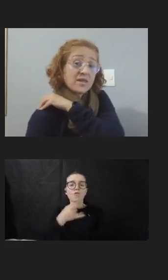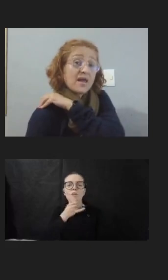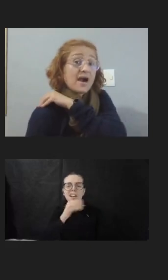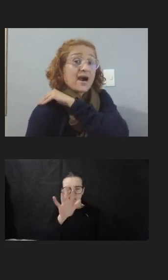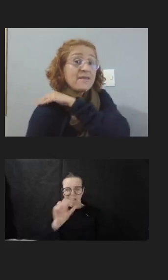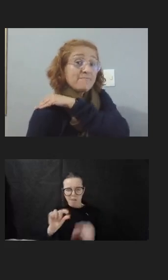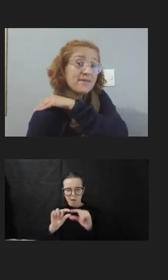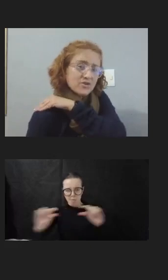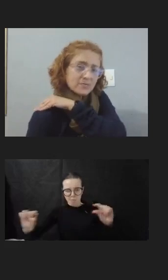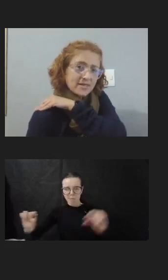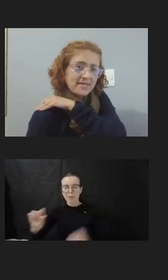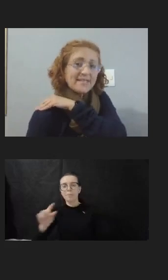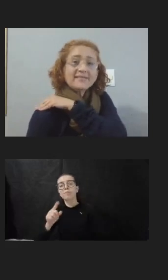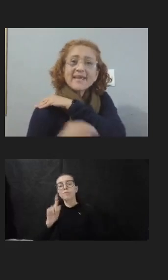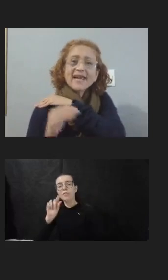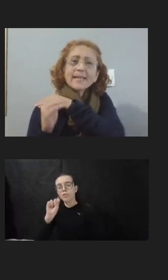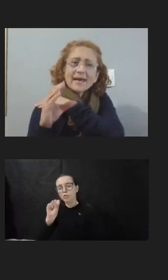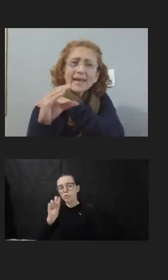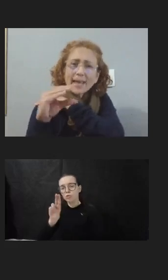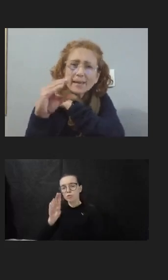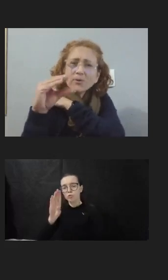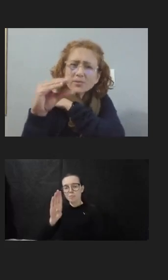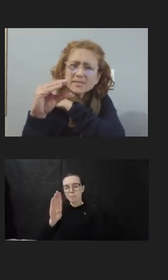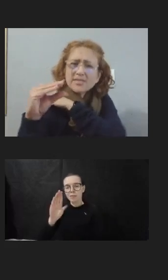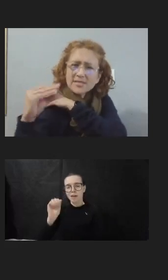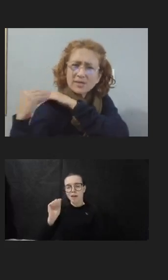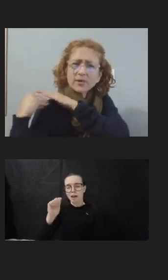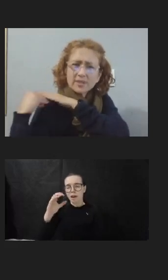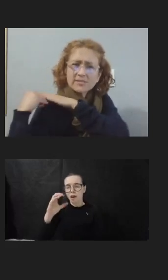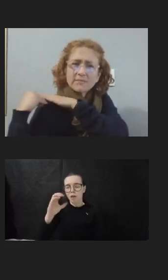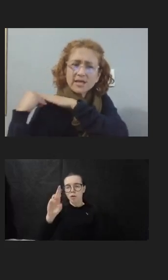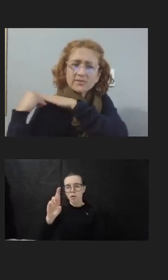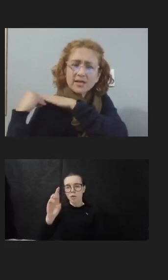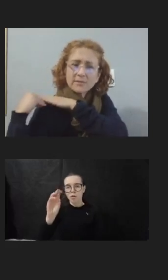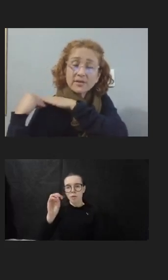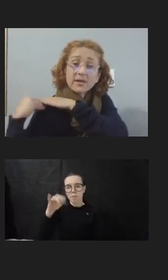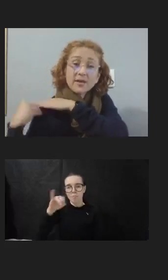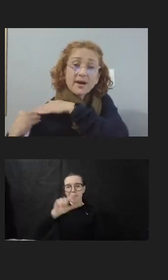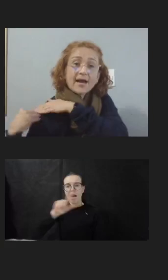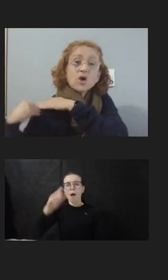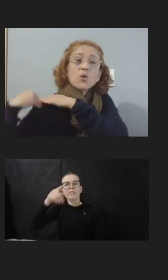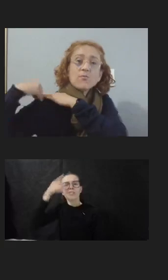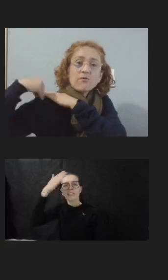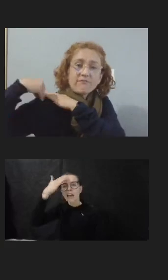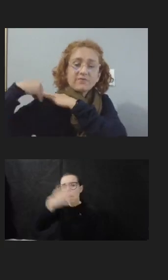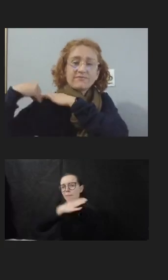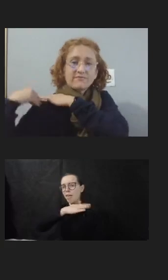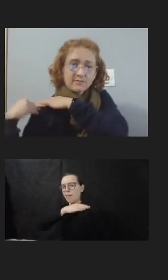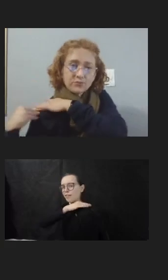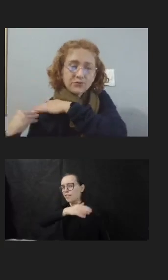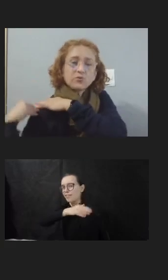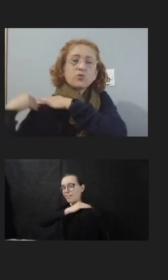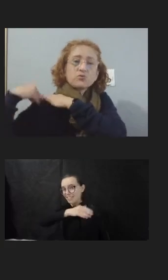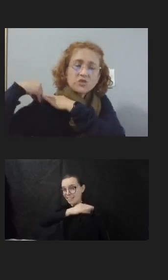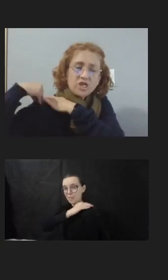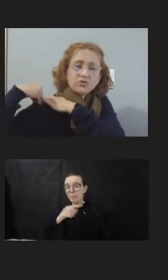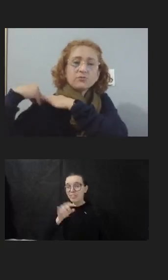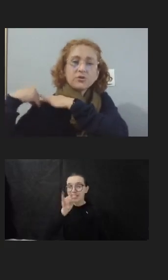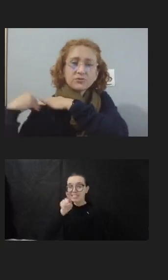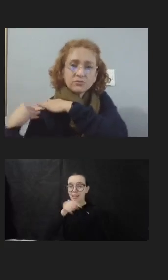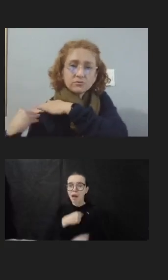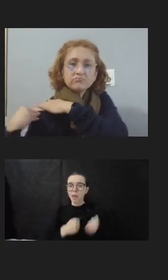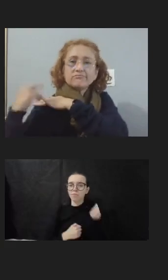acrômio. Aí mesmo aqui tem aquela bolsinha de amortecimento, sabe? Aí como o movimento é muito